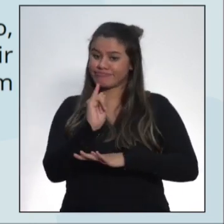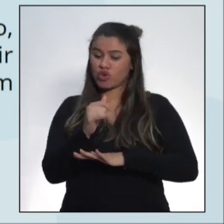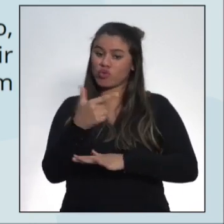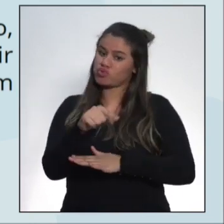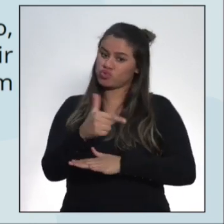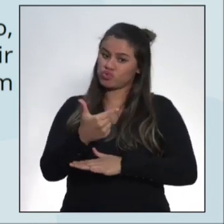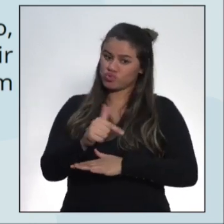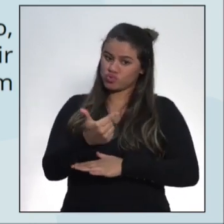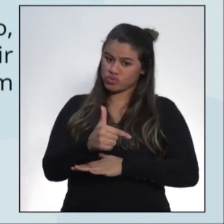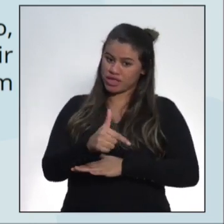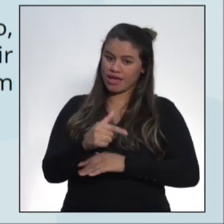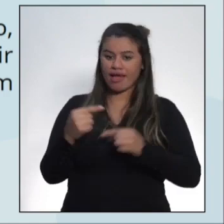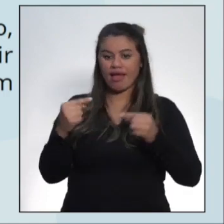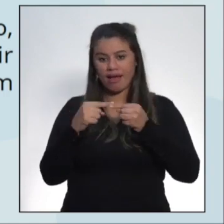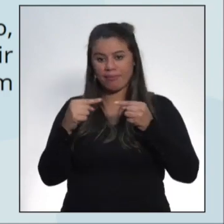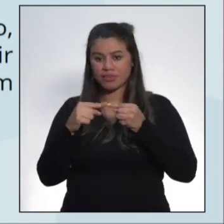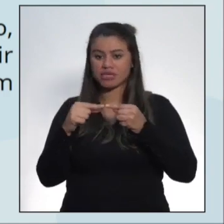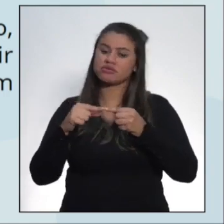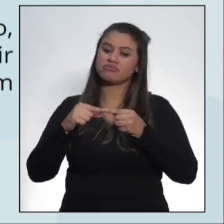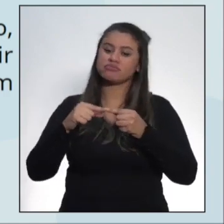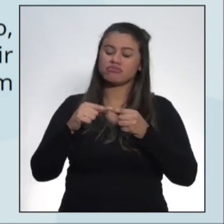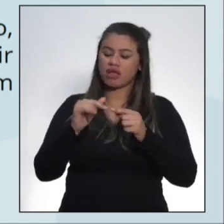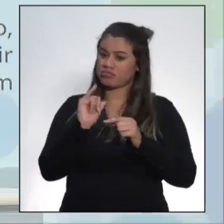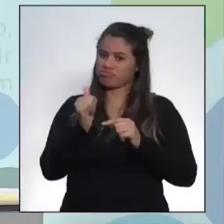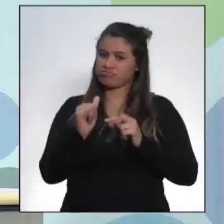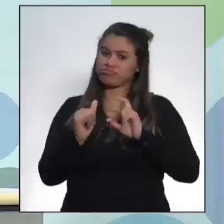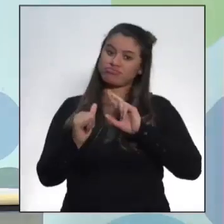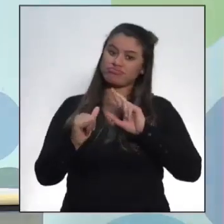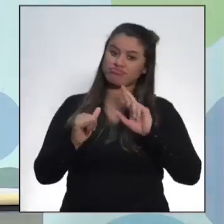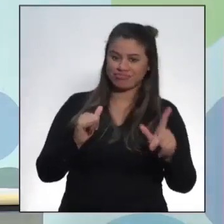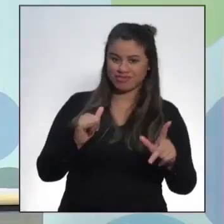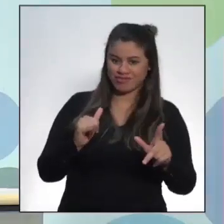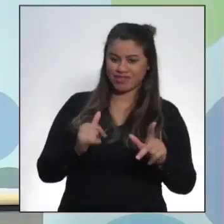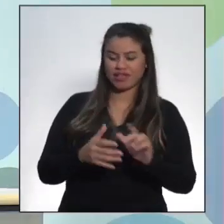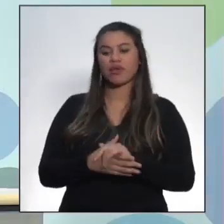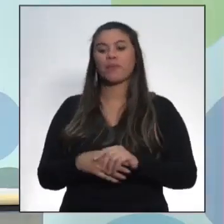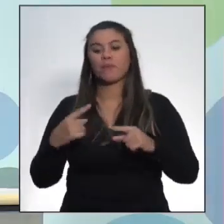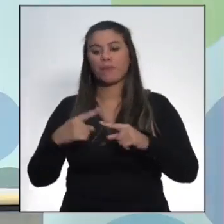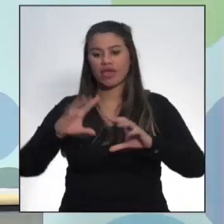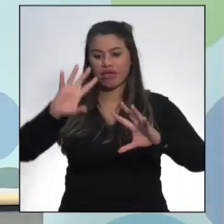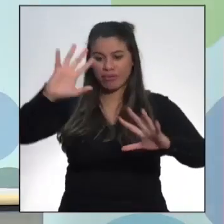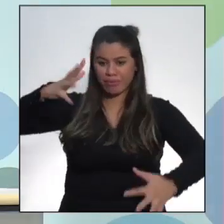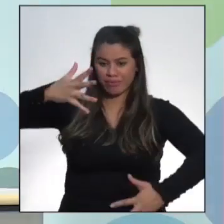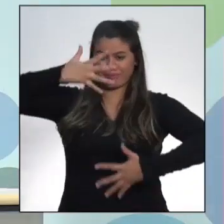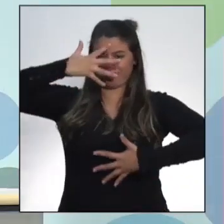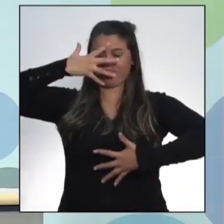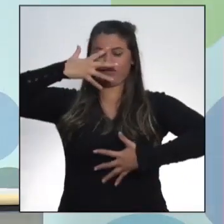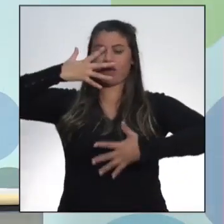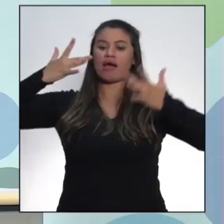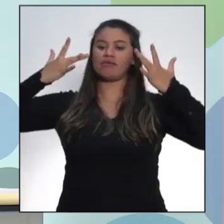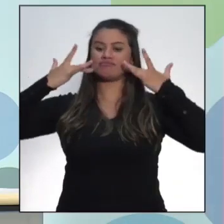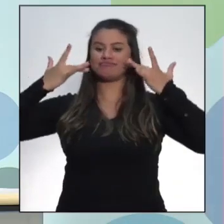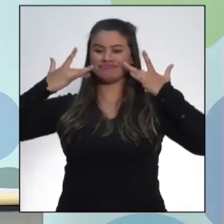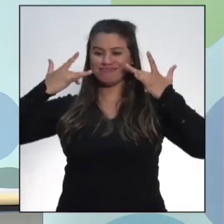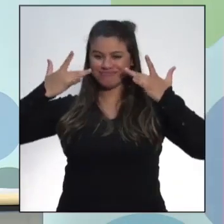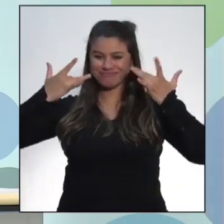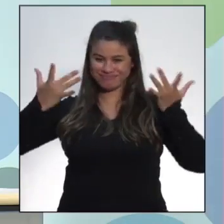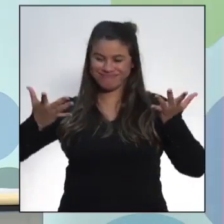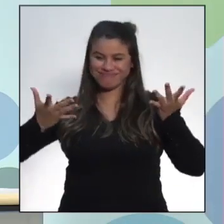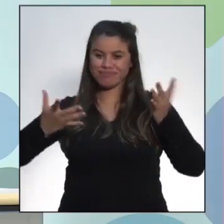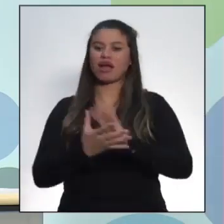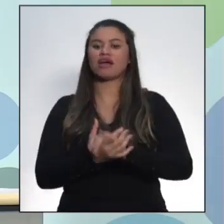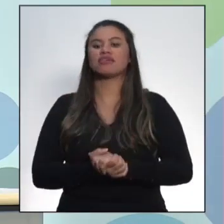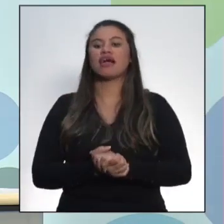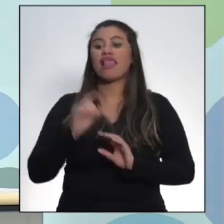diferencial em relação aos demais textos narrativos, né? Por ser encenado, então no teatro as